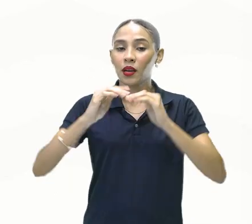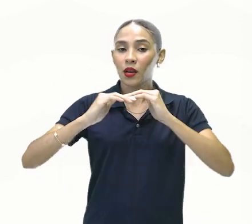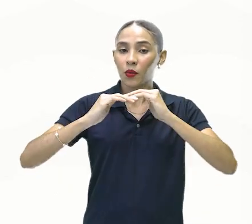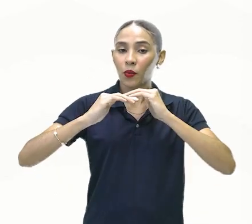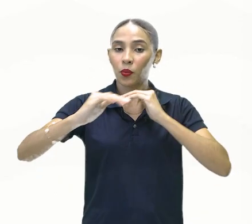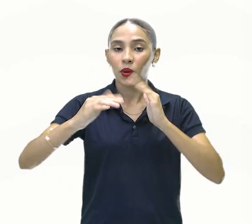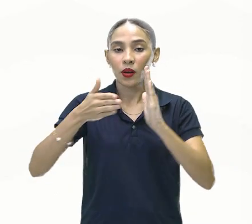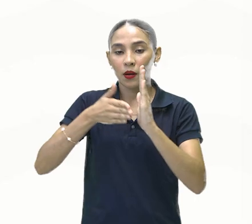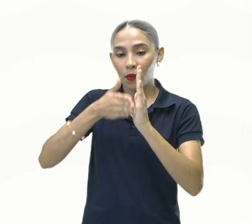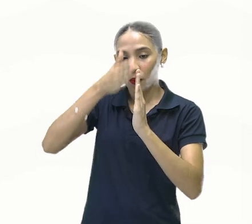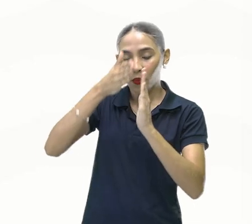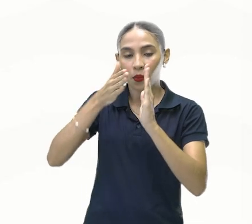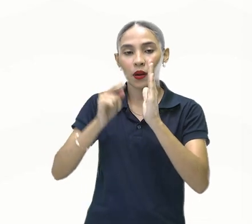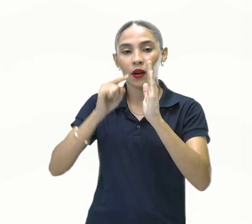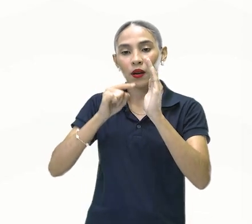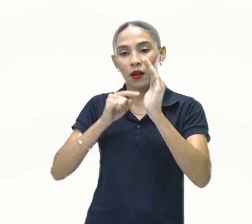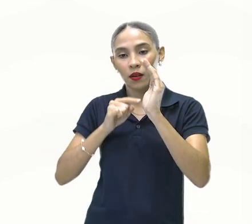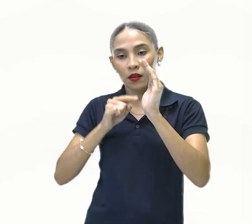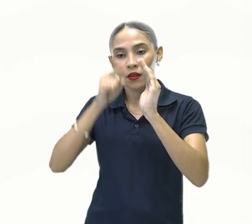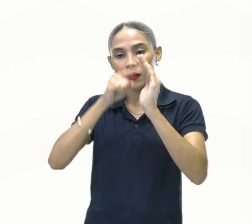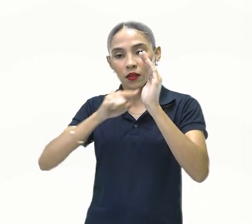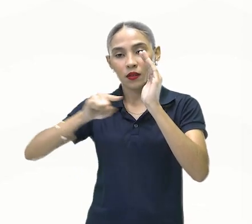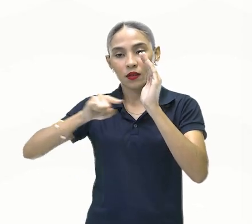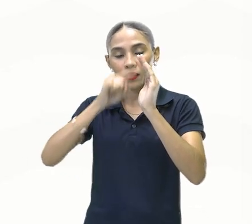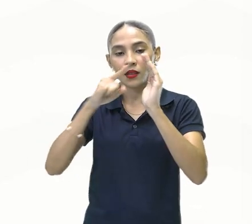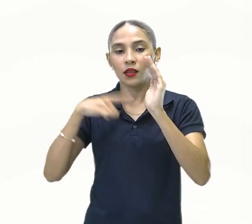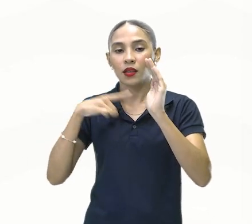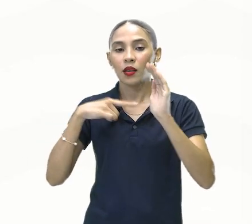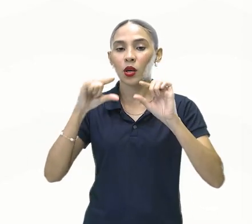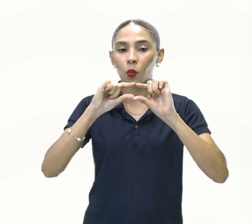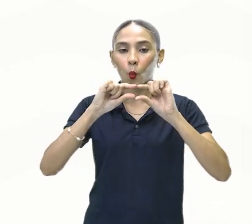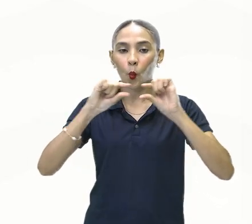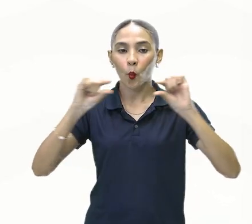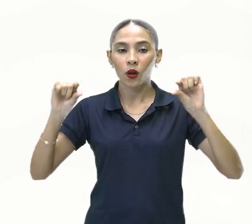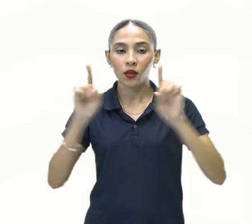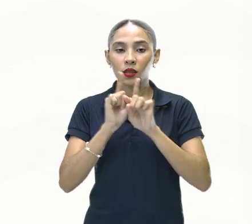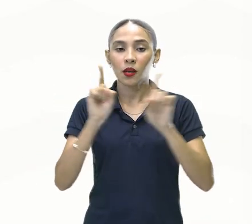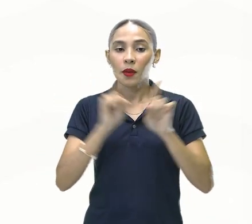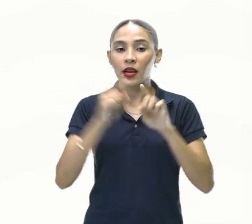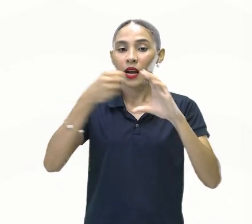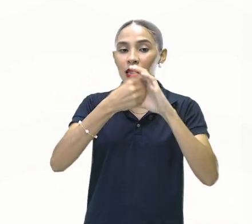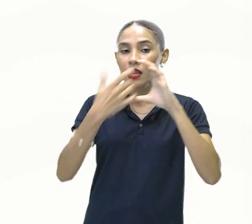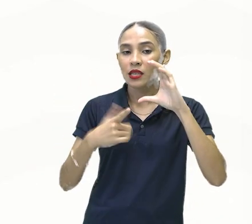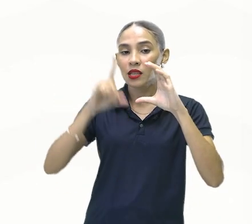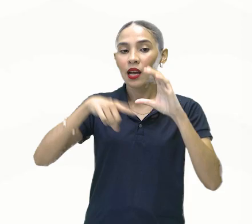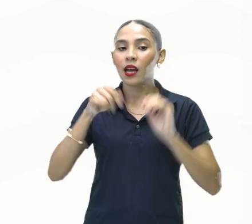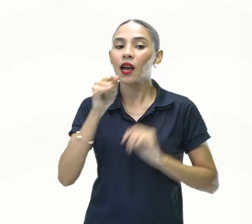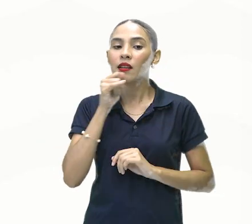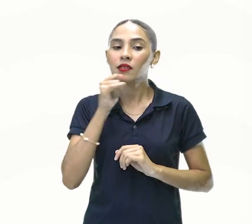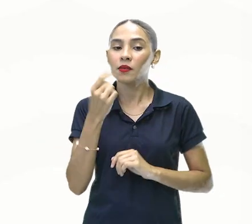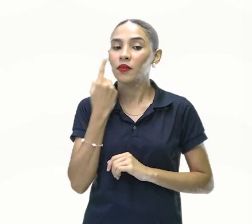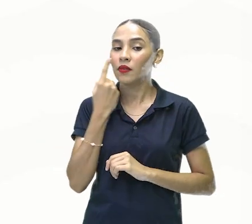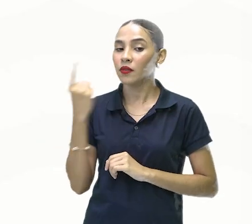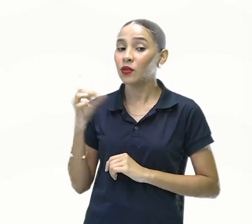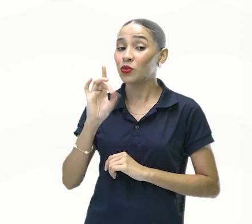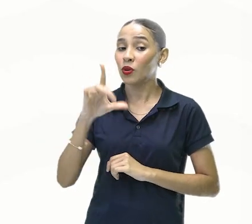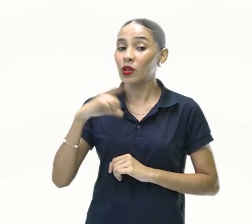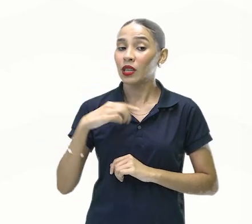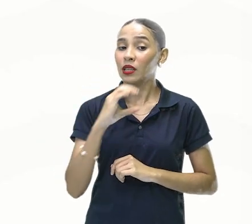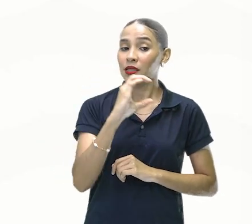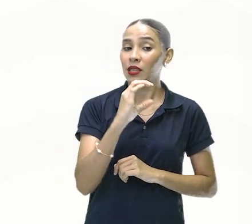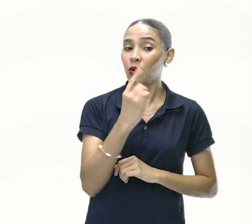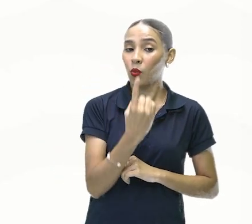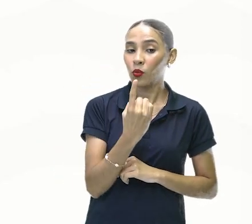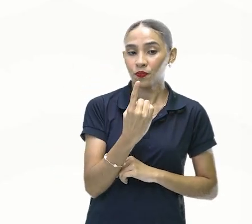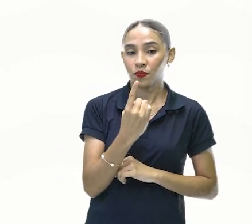É plana em uma das faces, convexa em outra, tem a periferia mais fina que sua região central. Seus elementos são, aí a gente tem, ó,